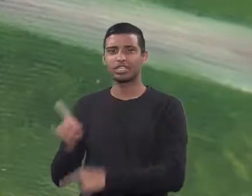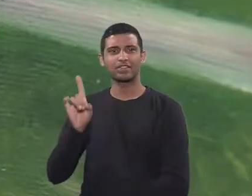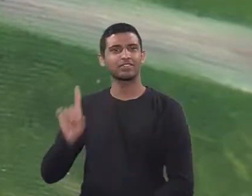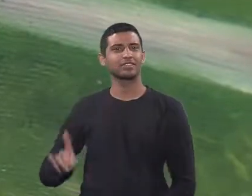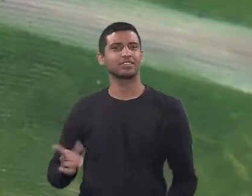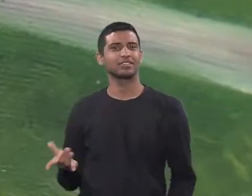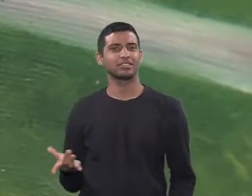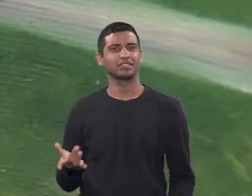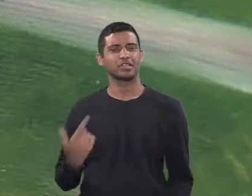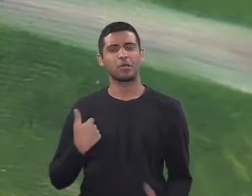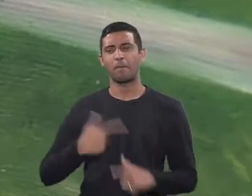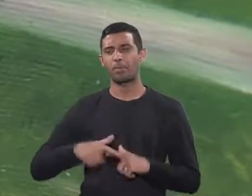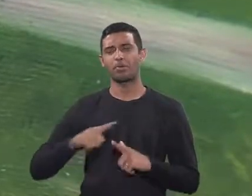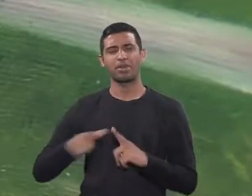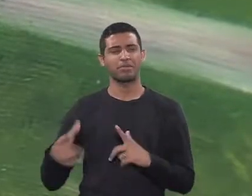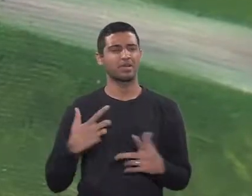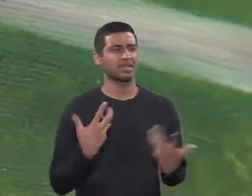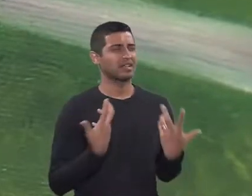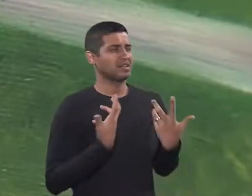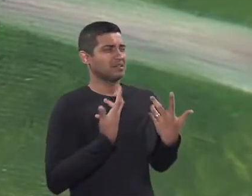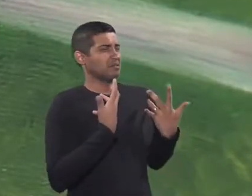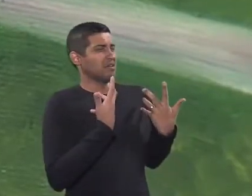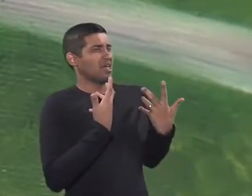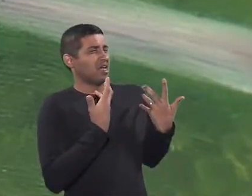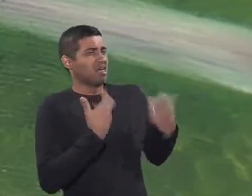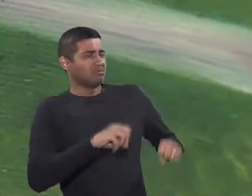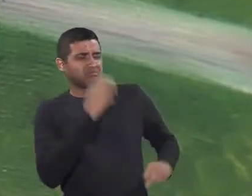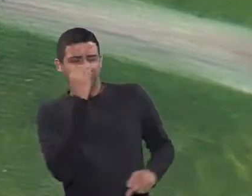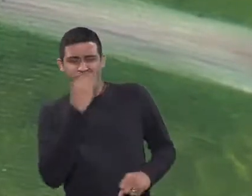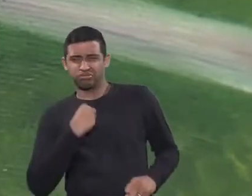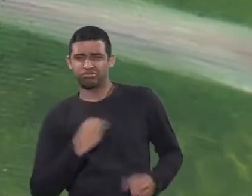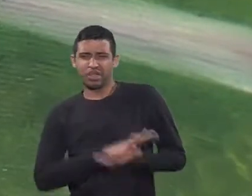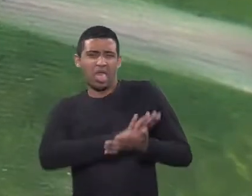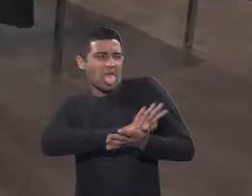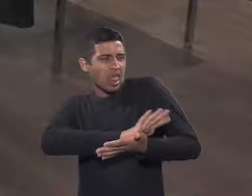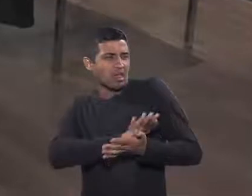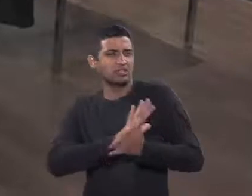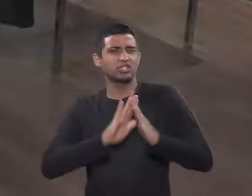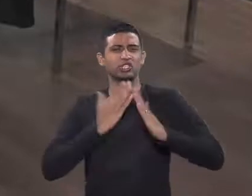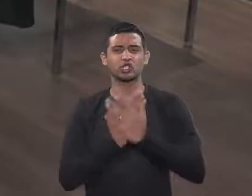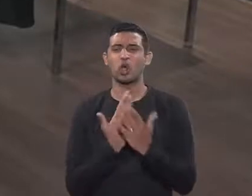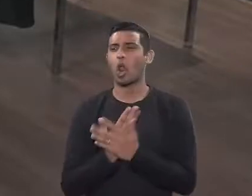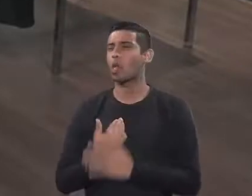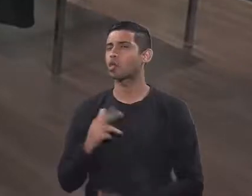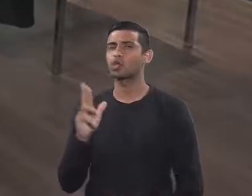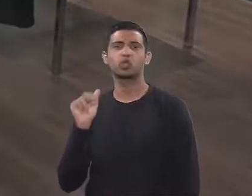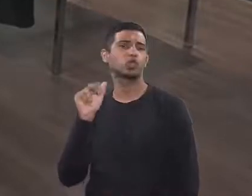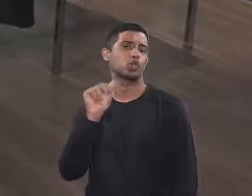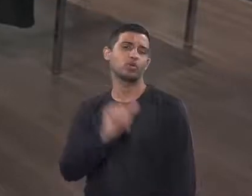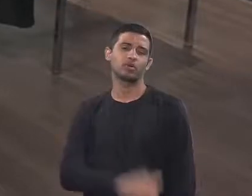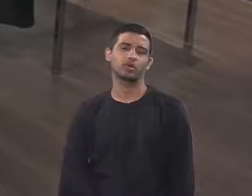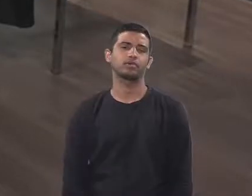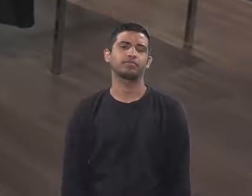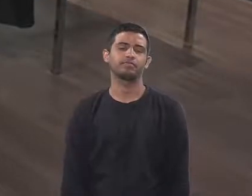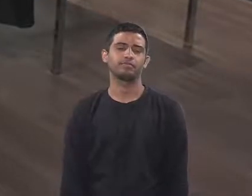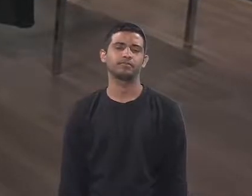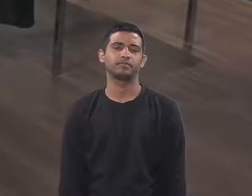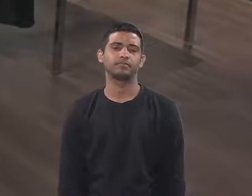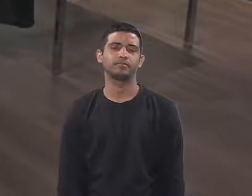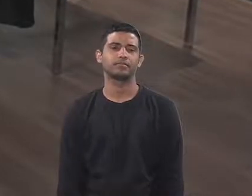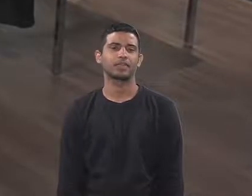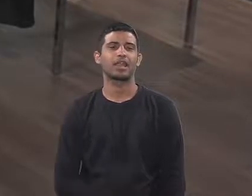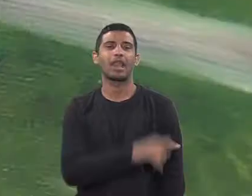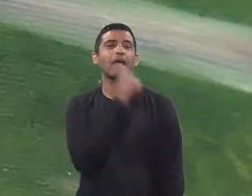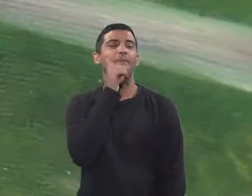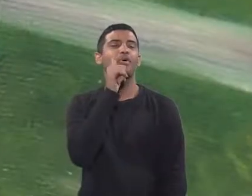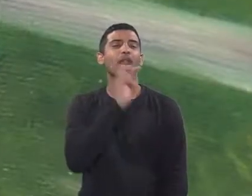tive problema de rejeição. De preconceito na escola? Preconceito, não. A dona